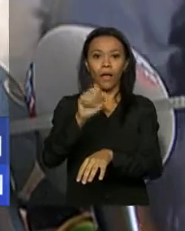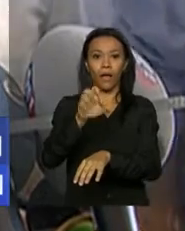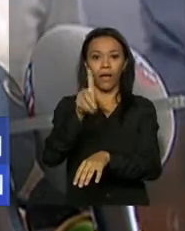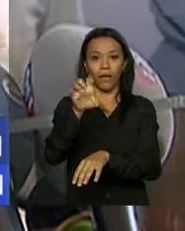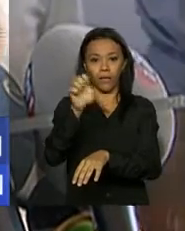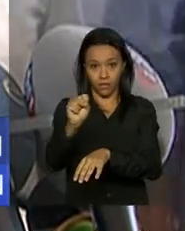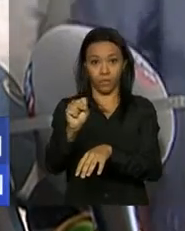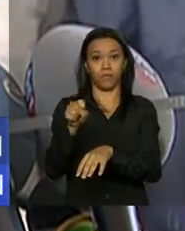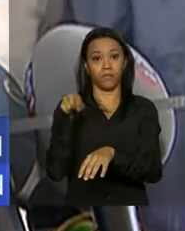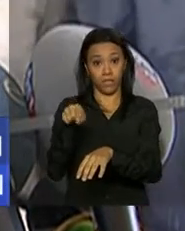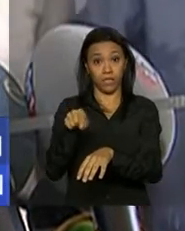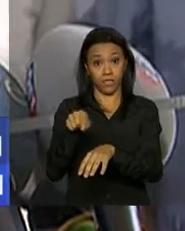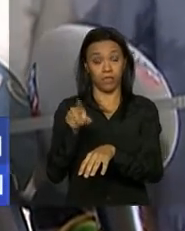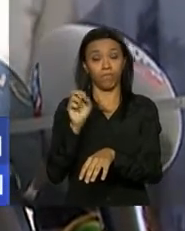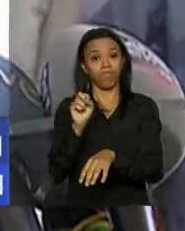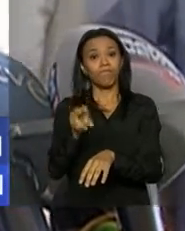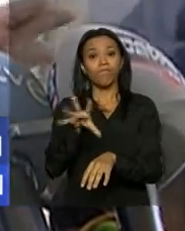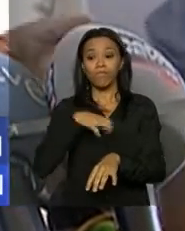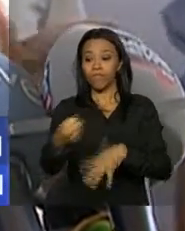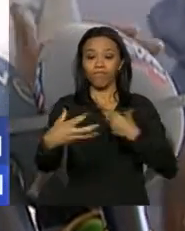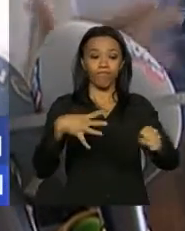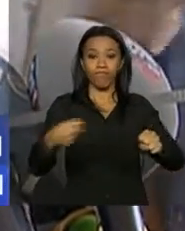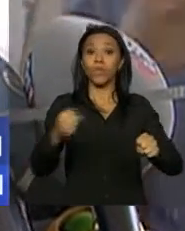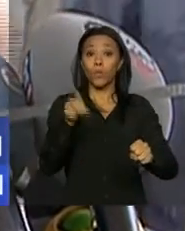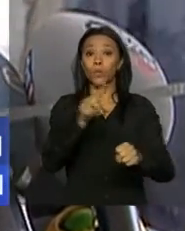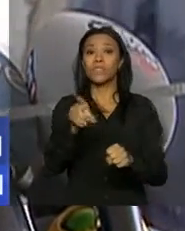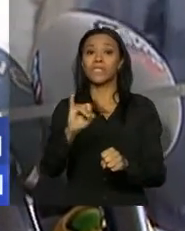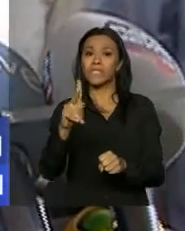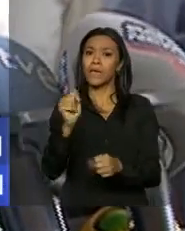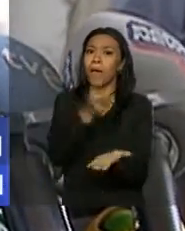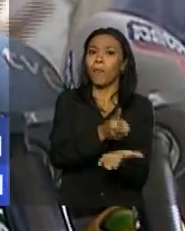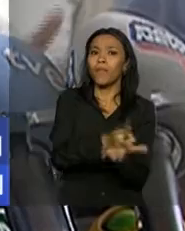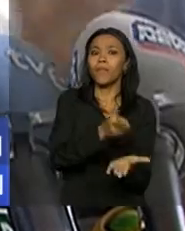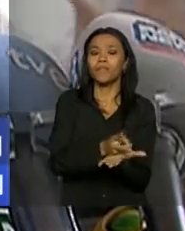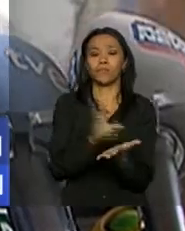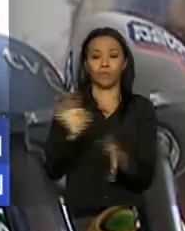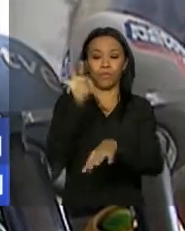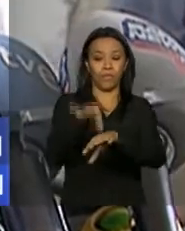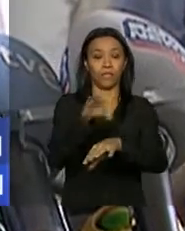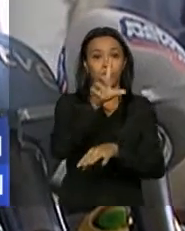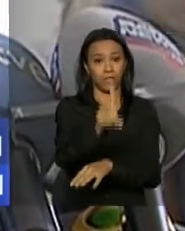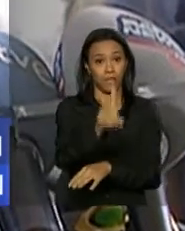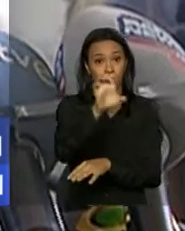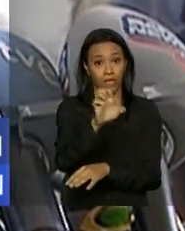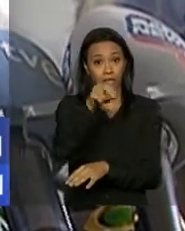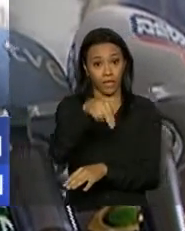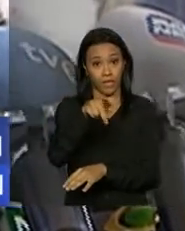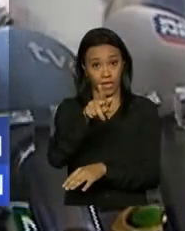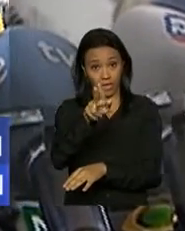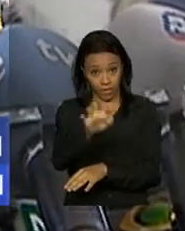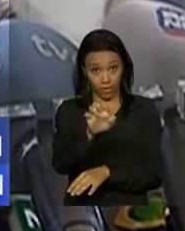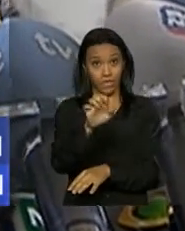transmite o Zika vírus, é o mesmo que transmite a dengue. Só que se tiver uma vacina da dengue, ela não